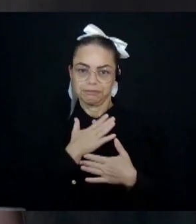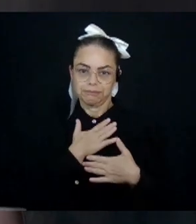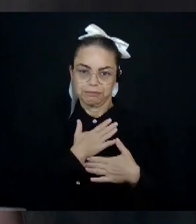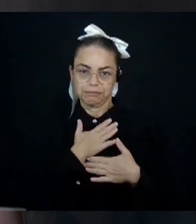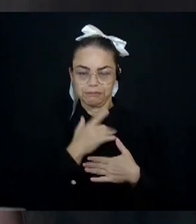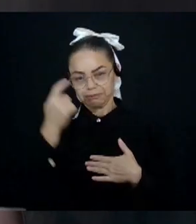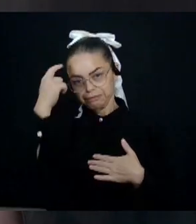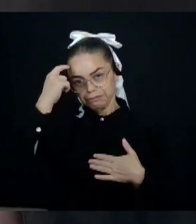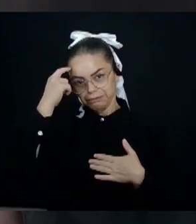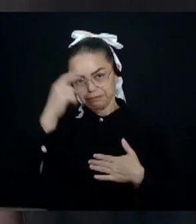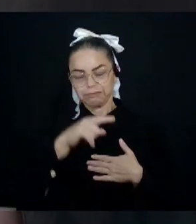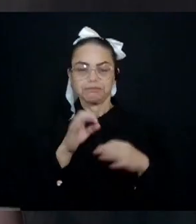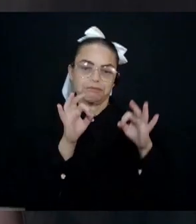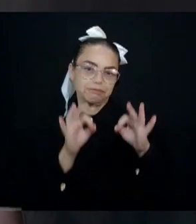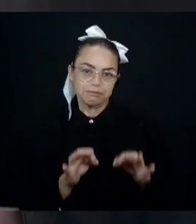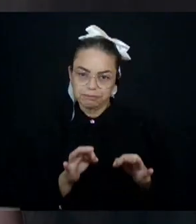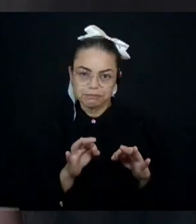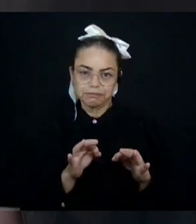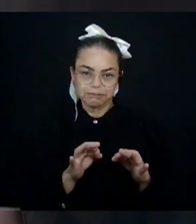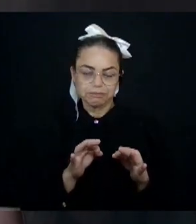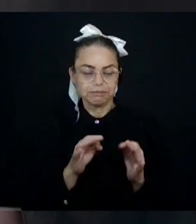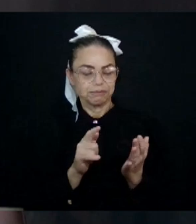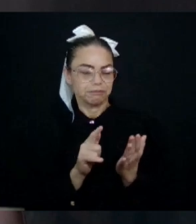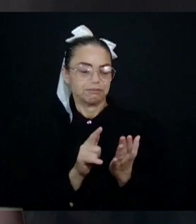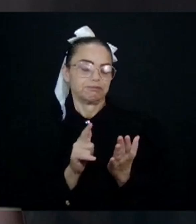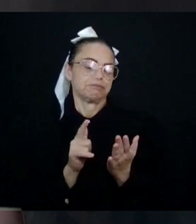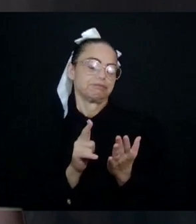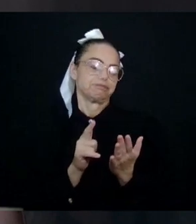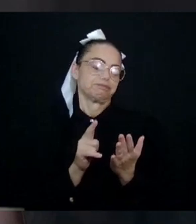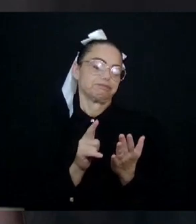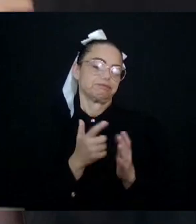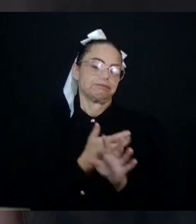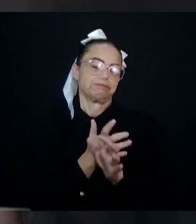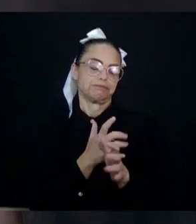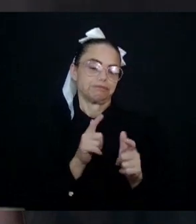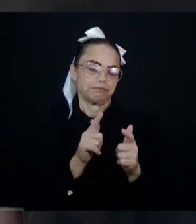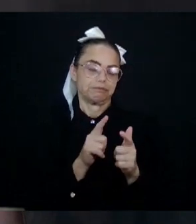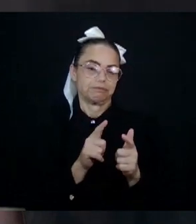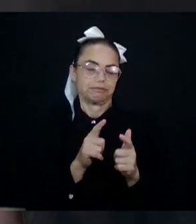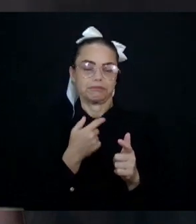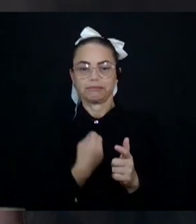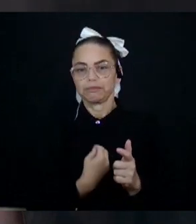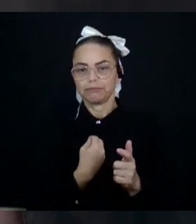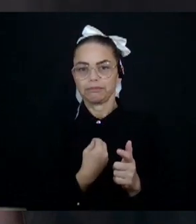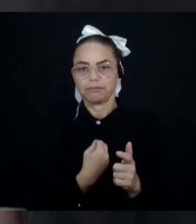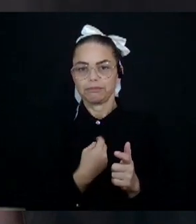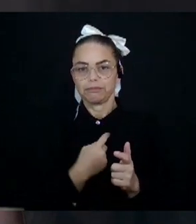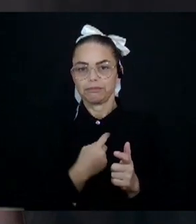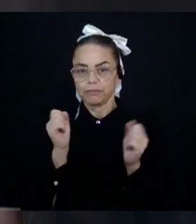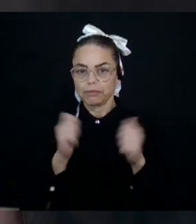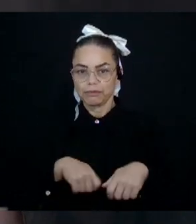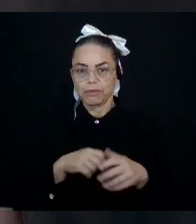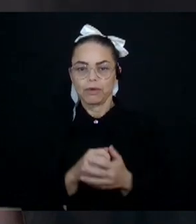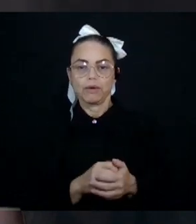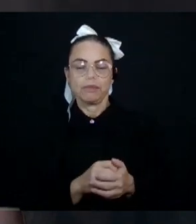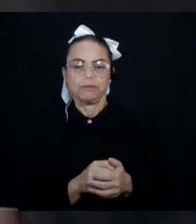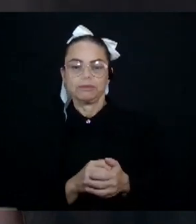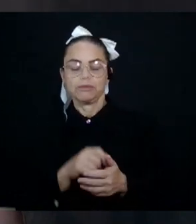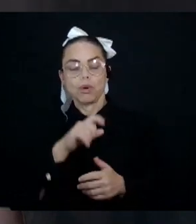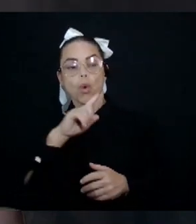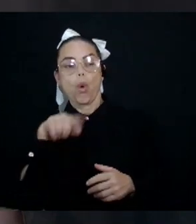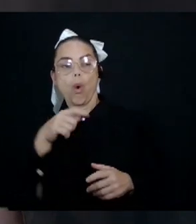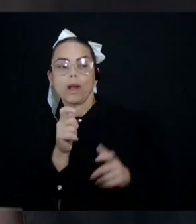assim, não é exatamente uma folha em branco, né, como se tivesse a possibilidade de ser uma outra pessoa,